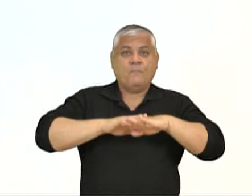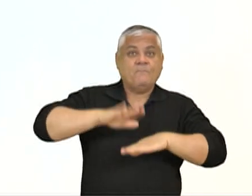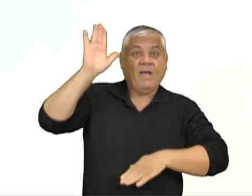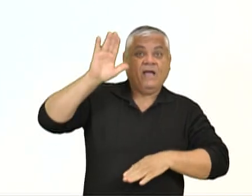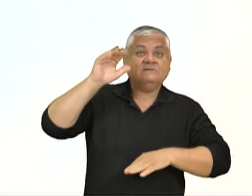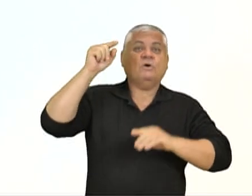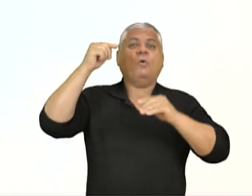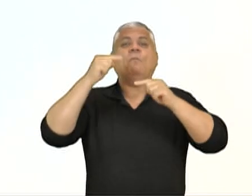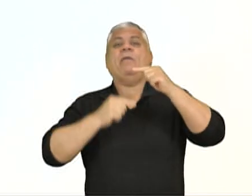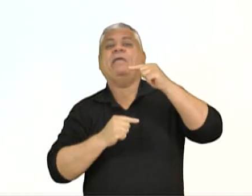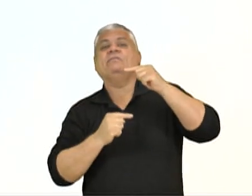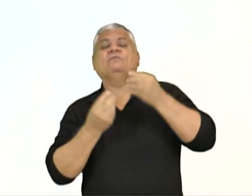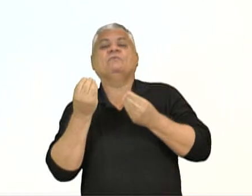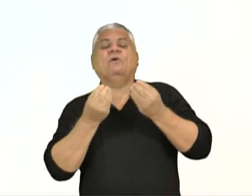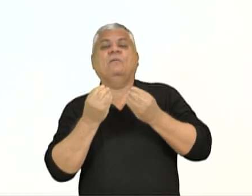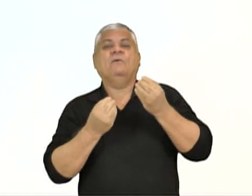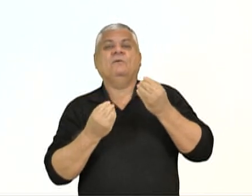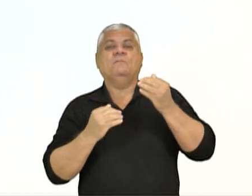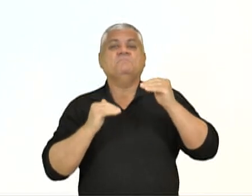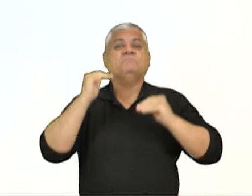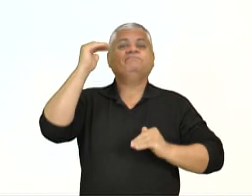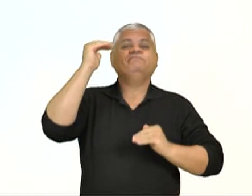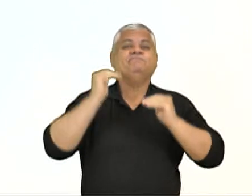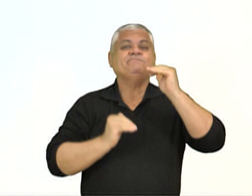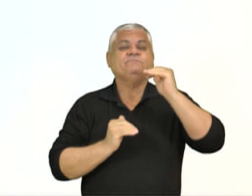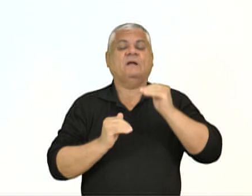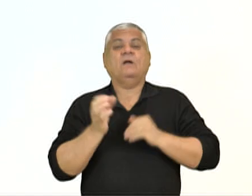diminuiu? Então, qual foi a diferença de